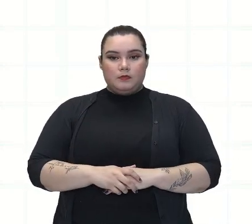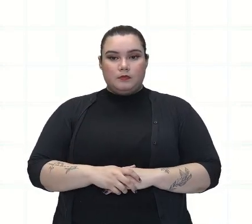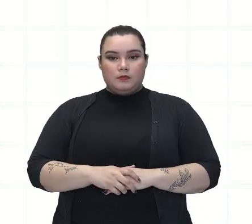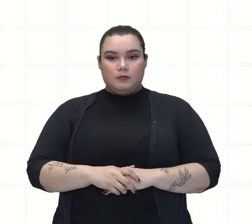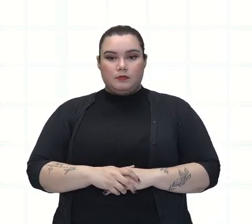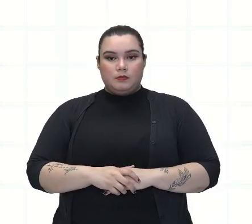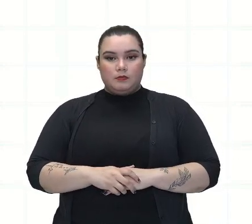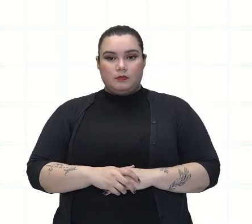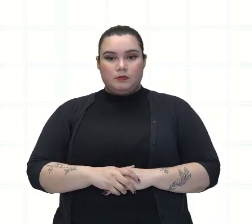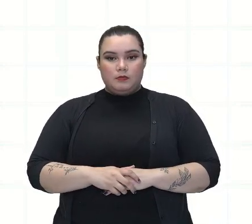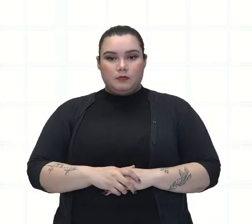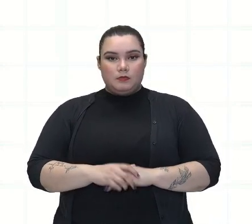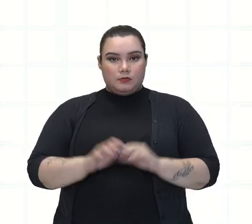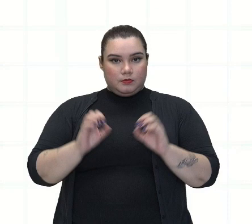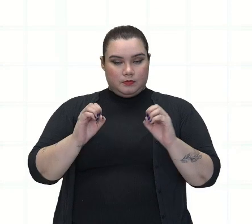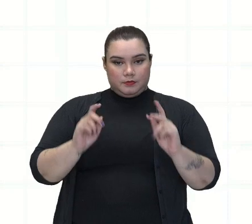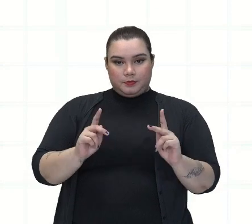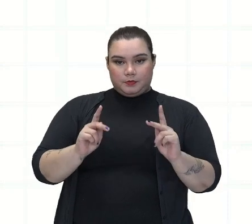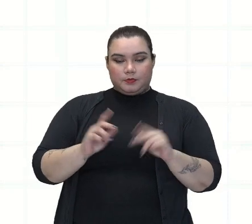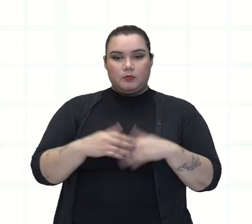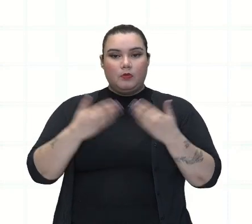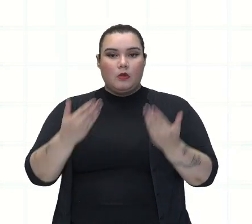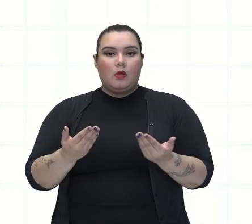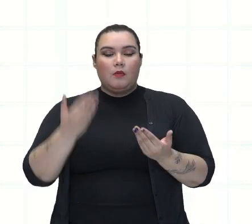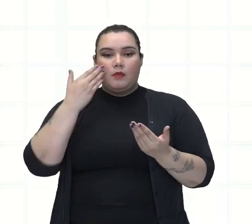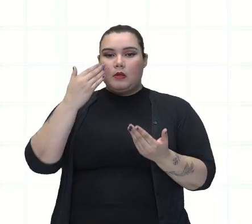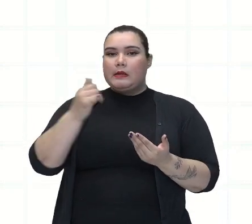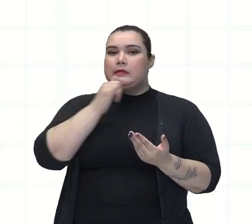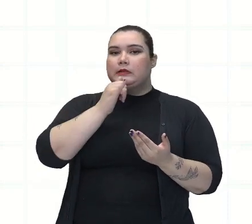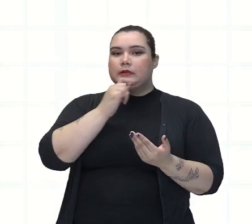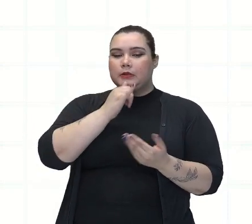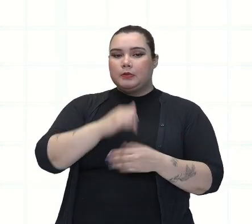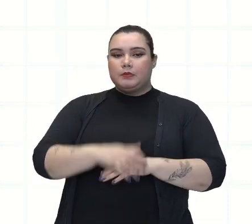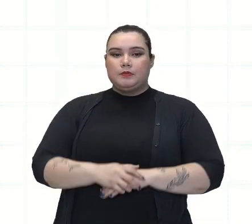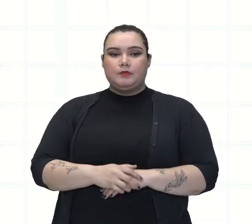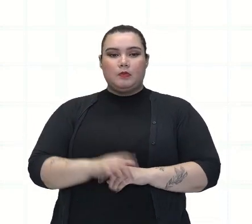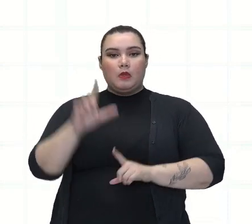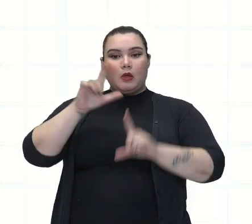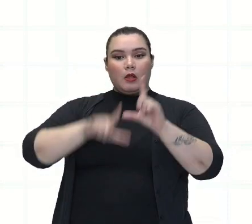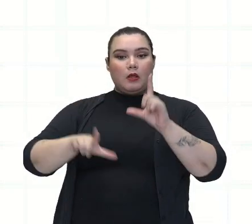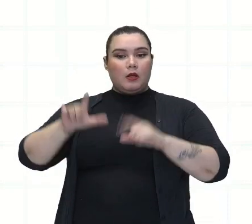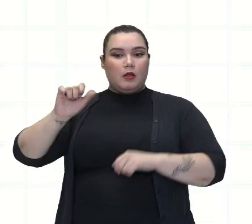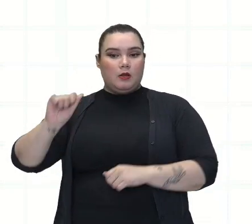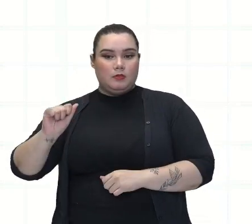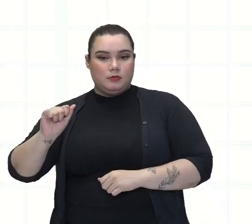substantivo, certo? Então, vejamos exemplo. Letra A.